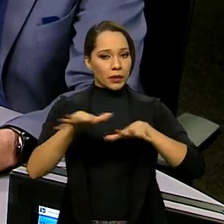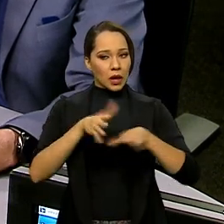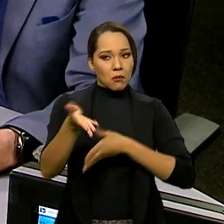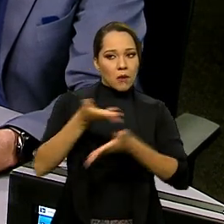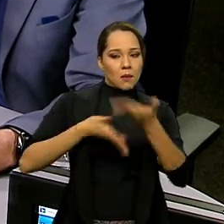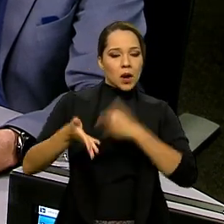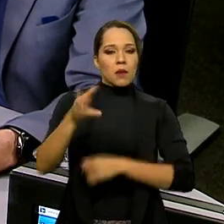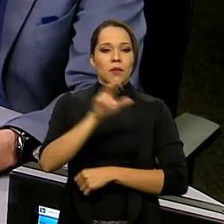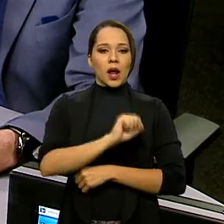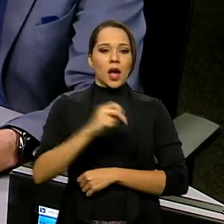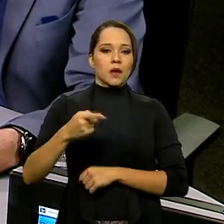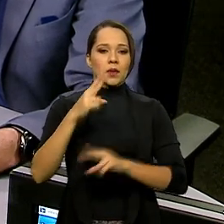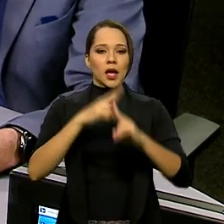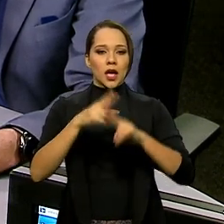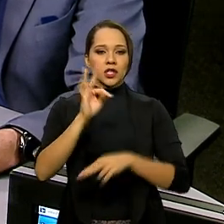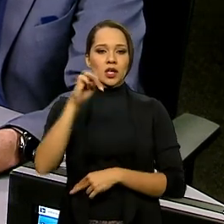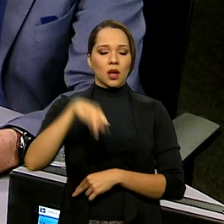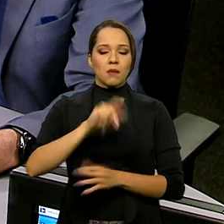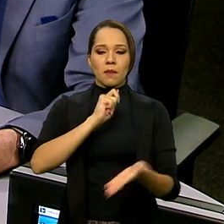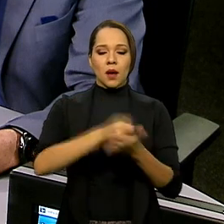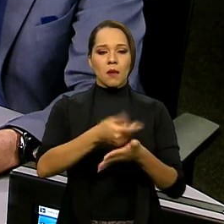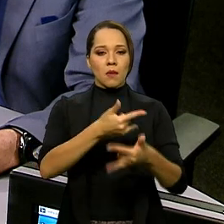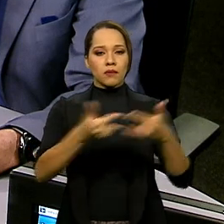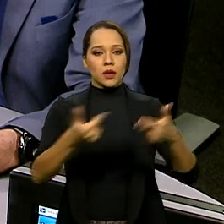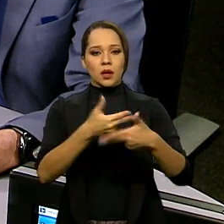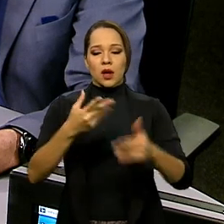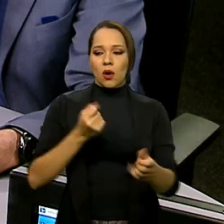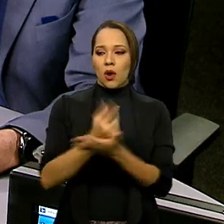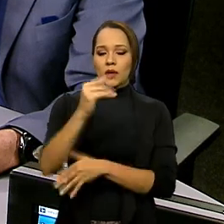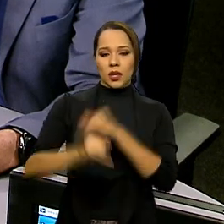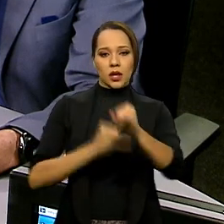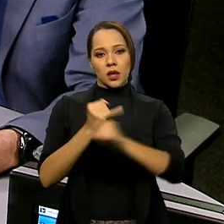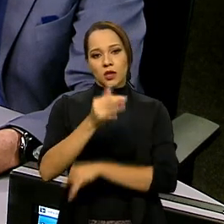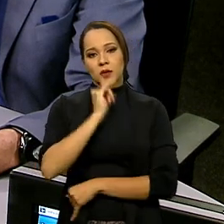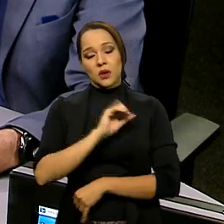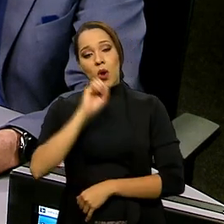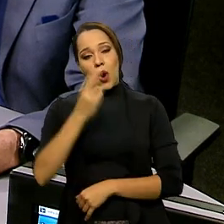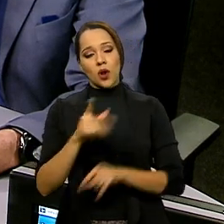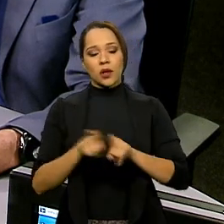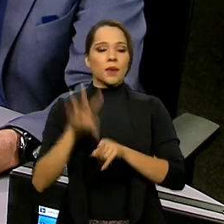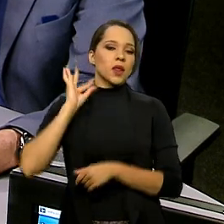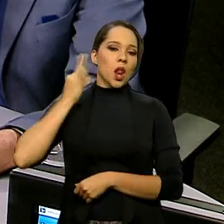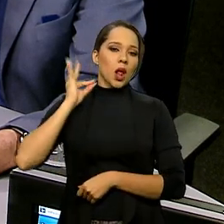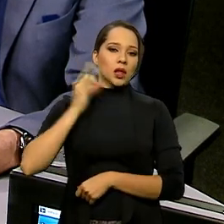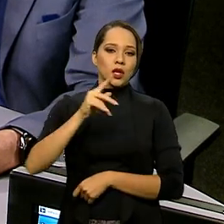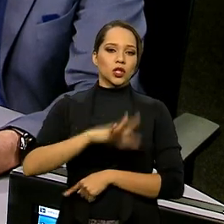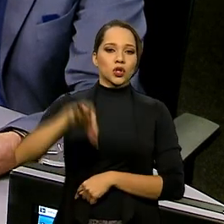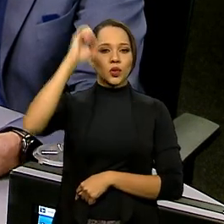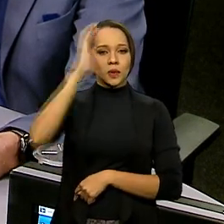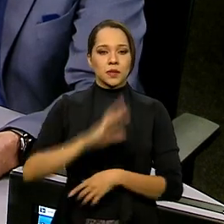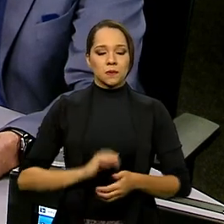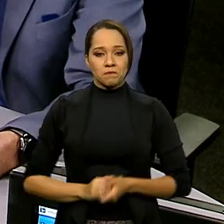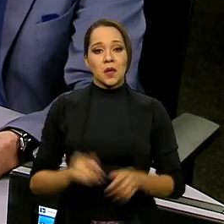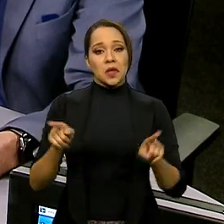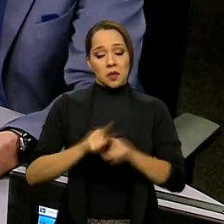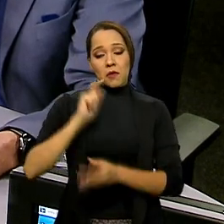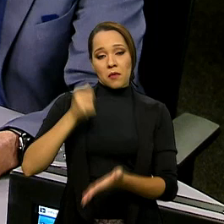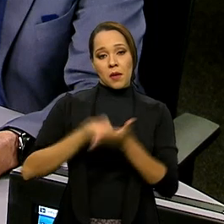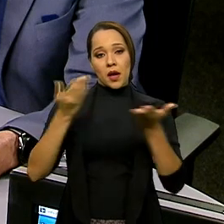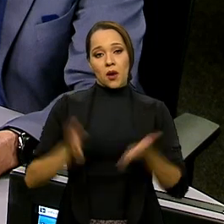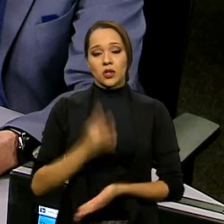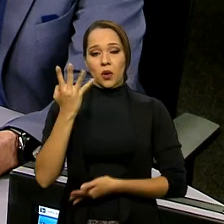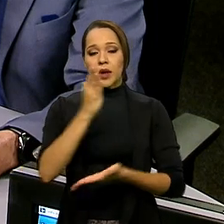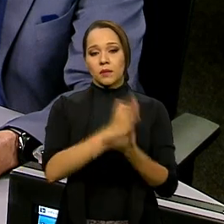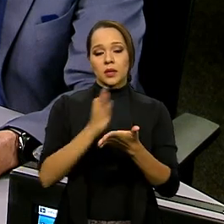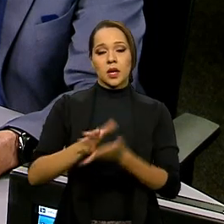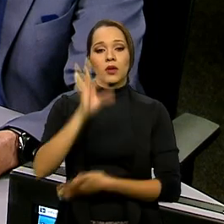movimentados pelo Caixa Tem para pagamento de boletos e compras na internet, por exemplo, ou na rede lotérica de todo o país. Também foi paga hoje a quarta